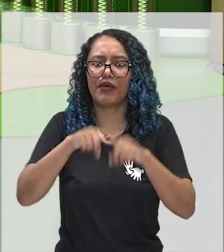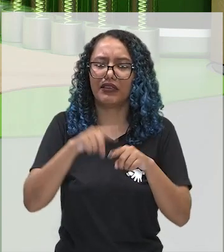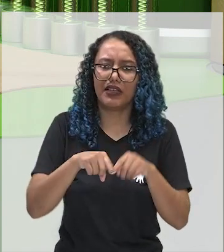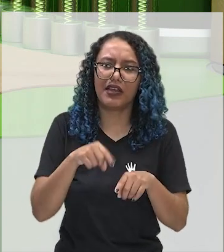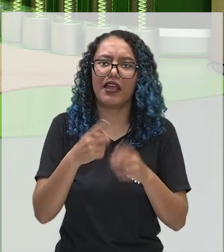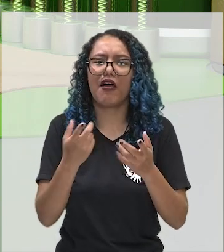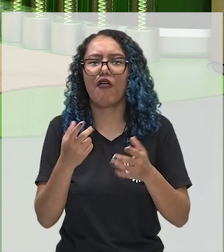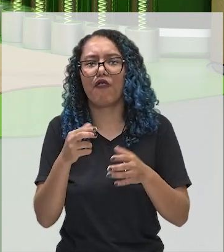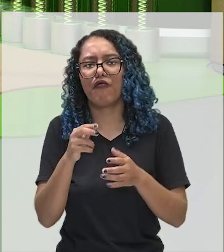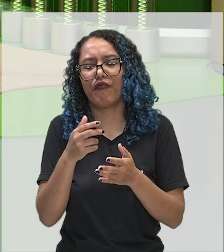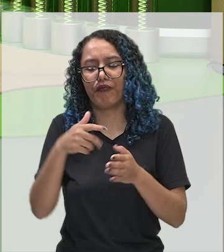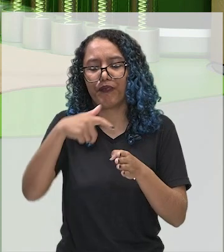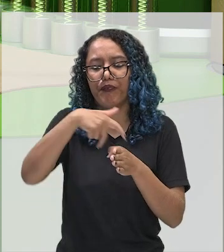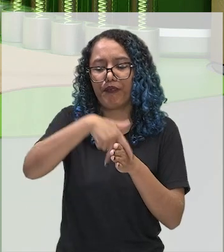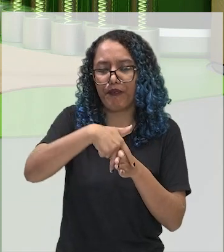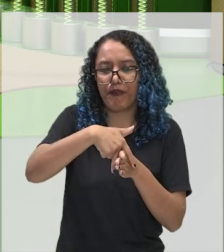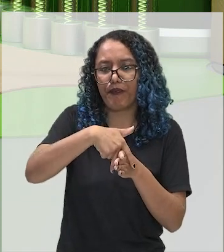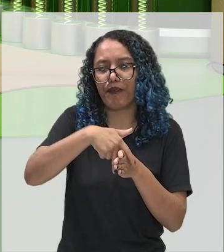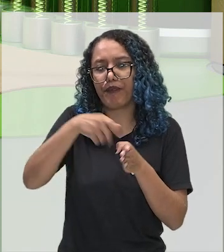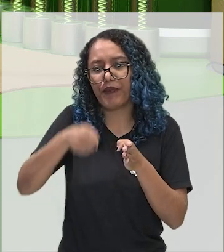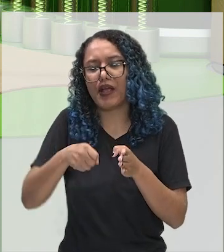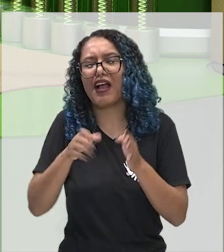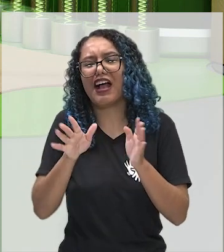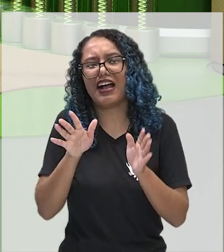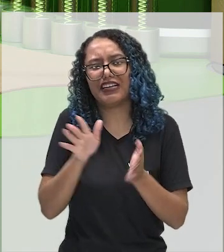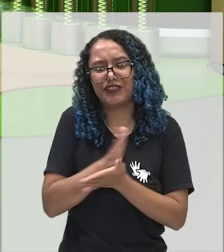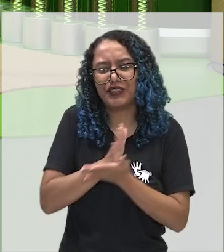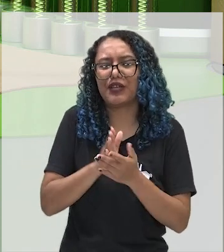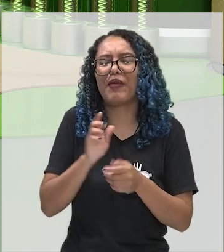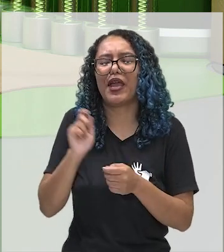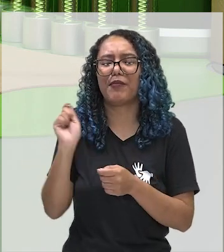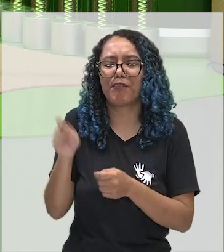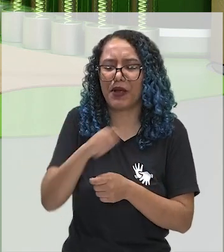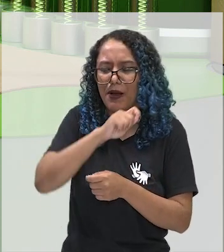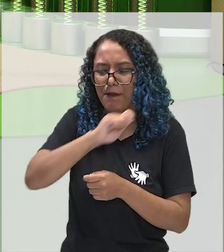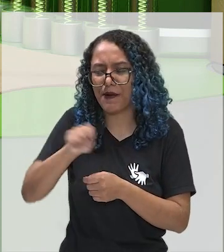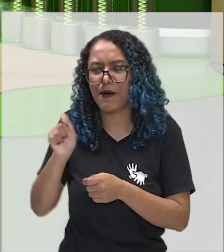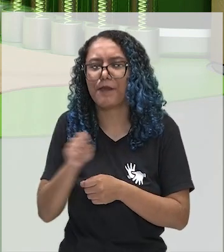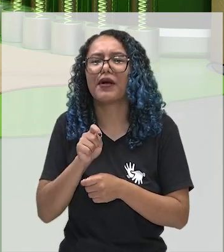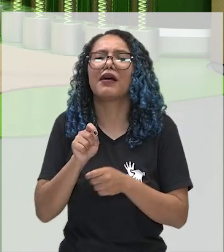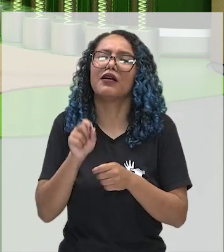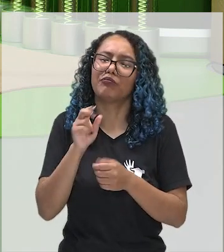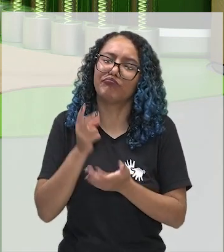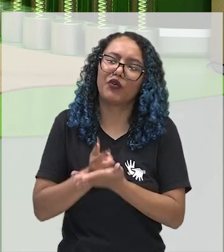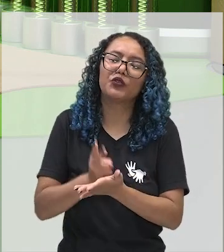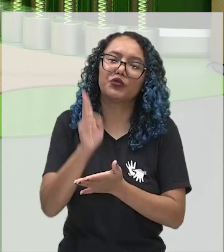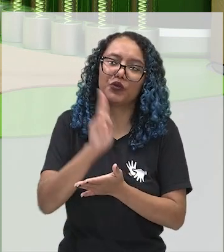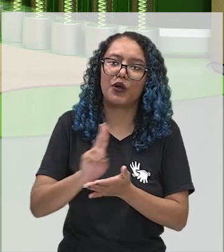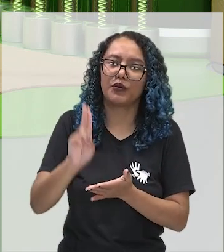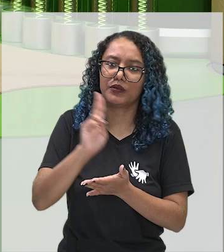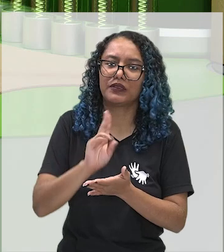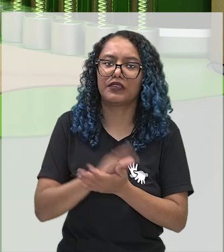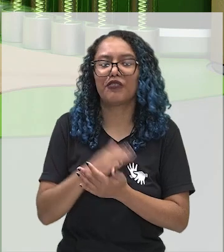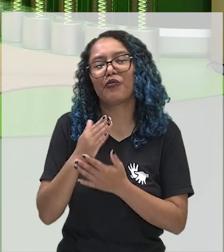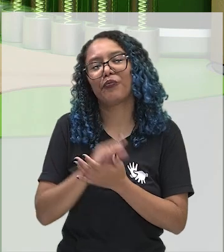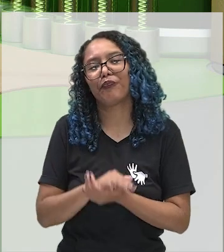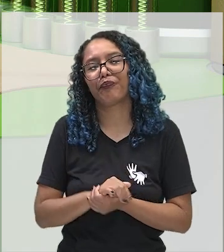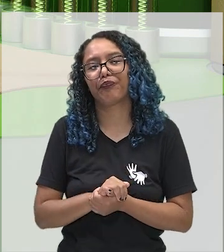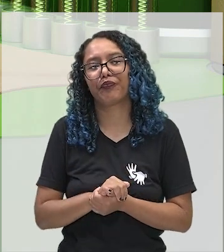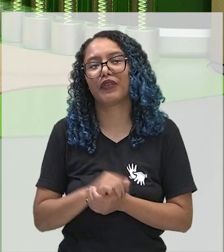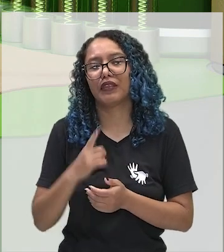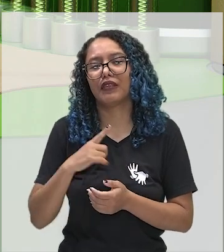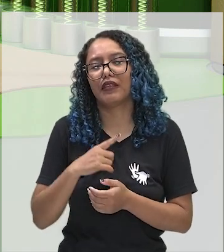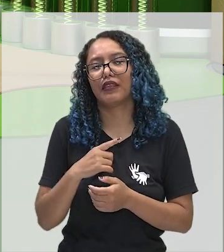cargas, E apesar de muito maltratado, ele ainda continua sendo utilizado. Então, ele é bem comum ali na região